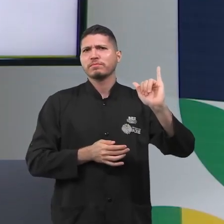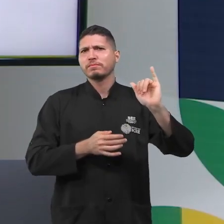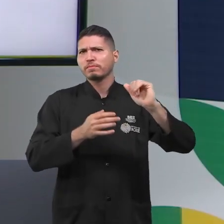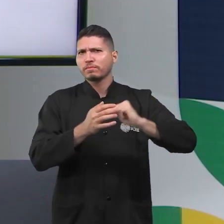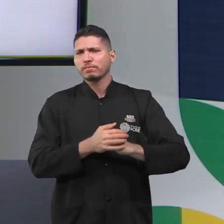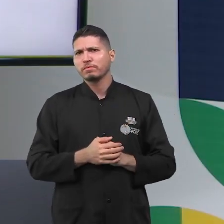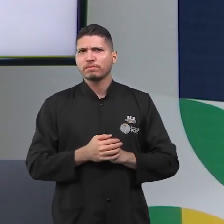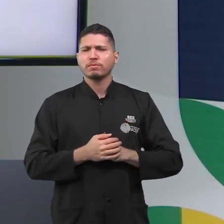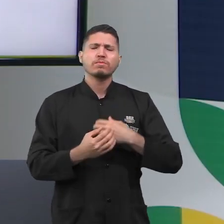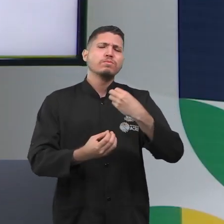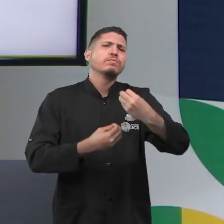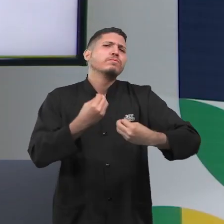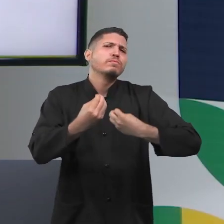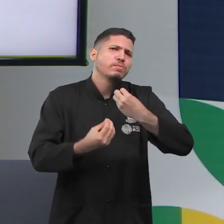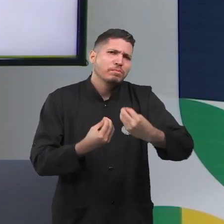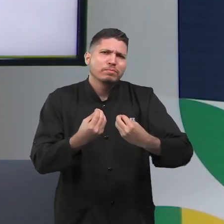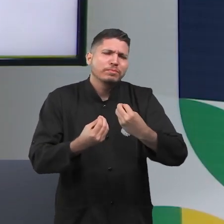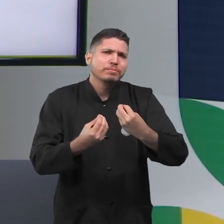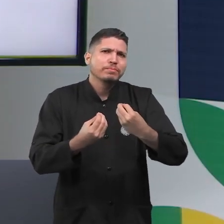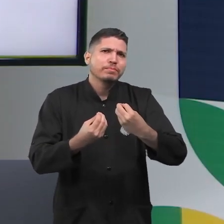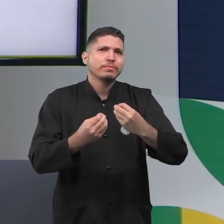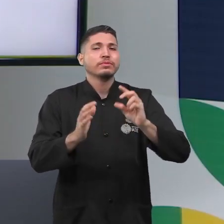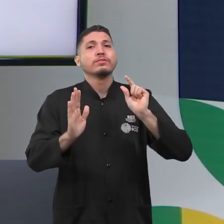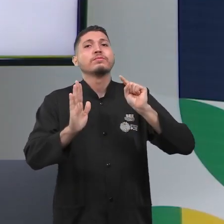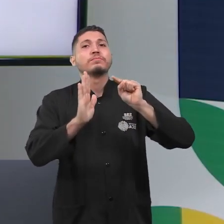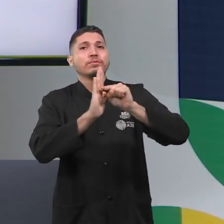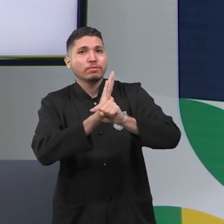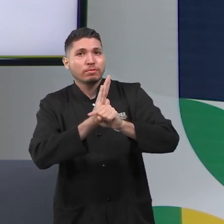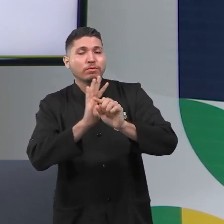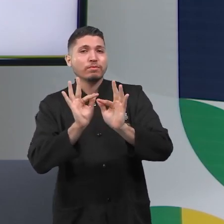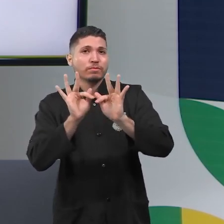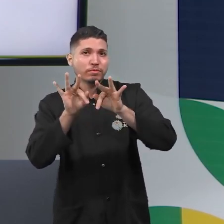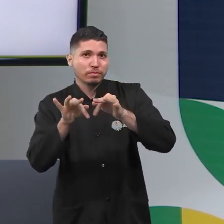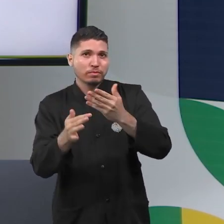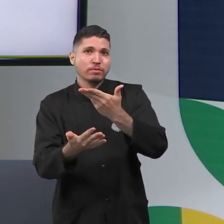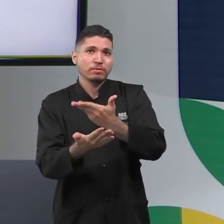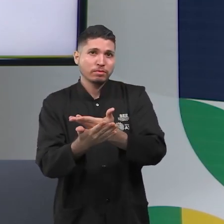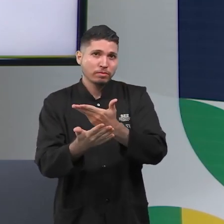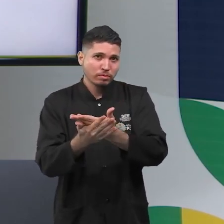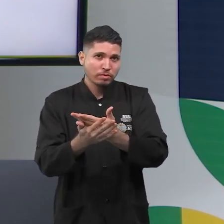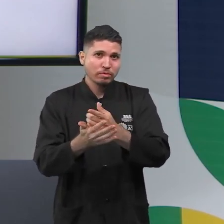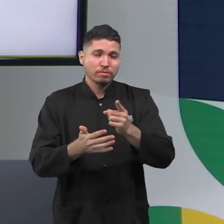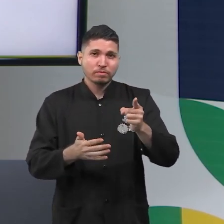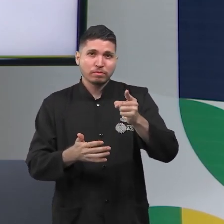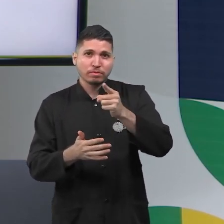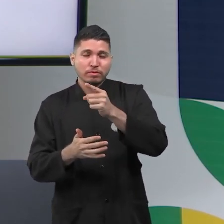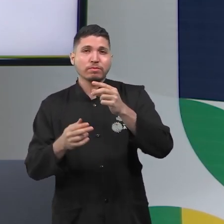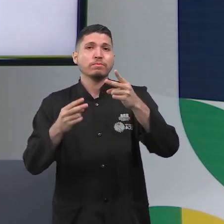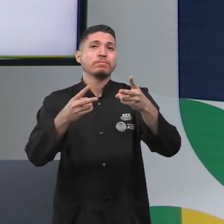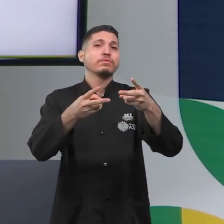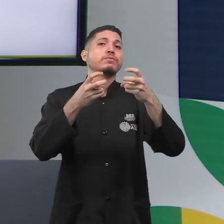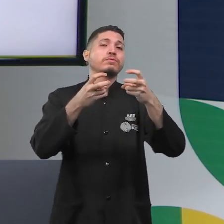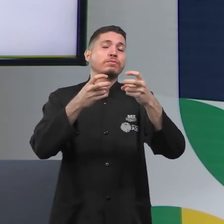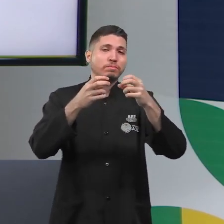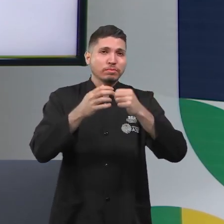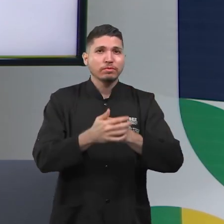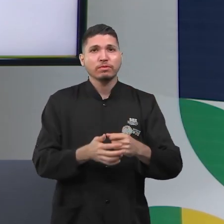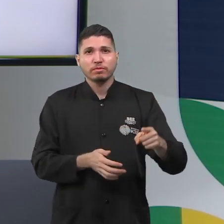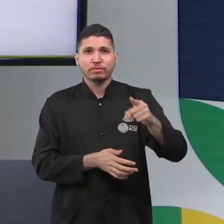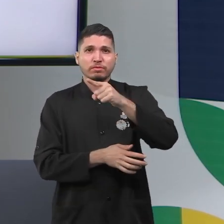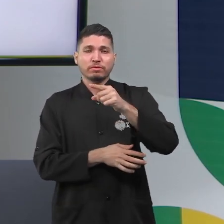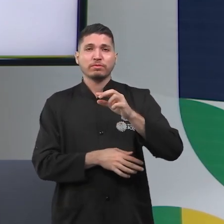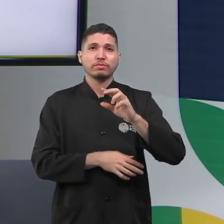evitados? Essa é a pergunta máxima que, ao final, todos vocês terão a capacidade de responder